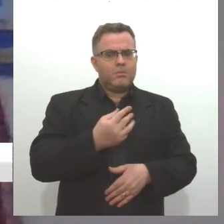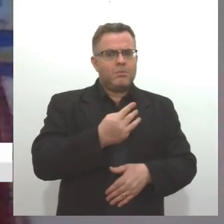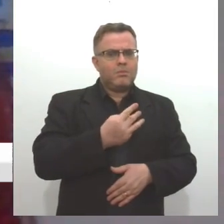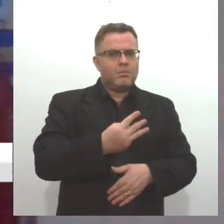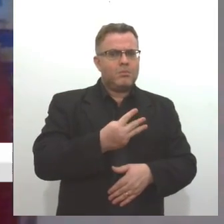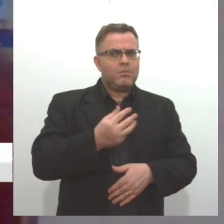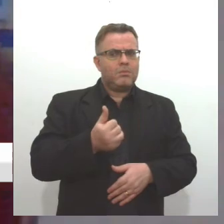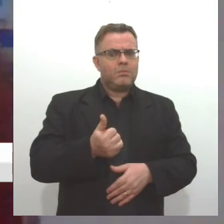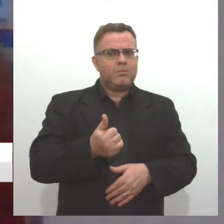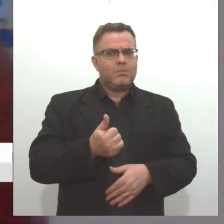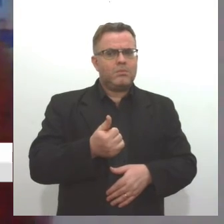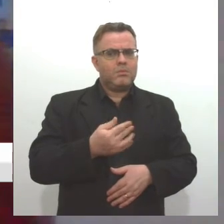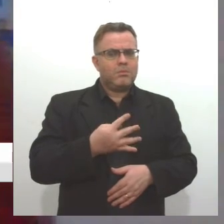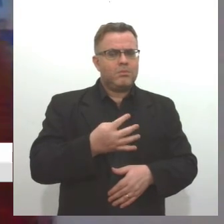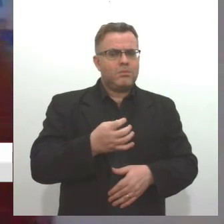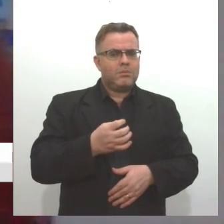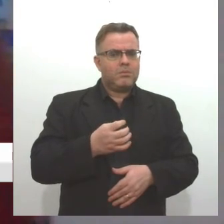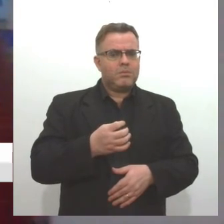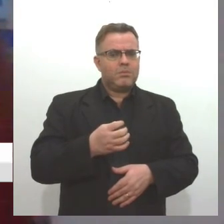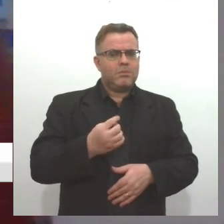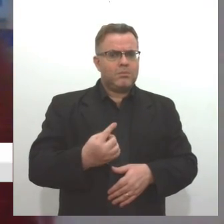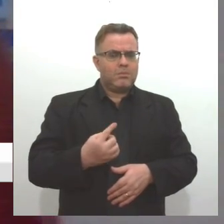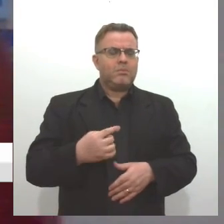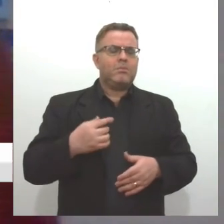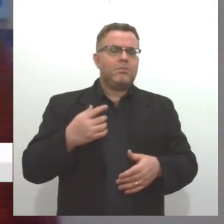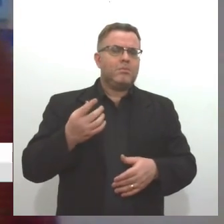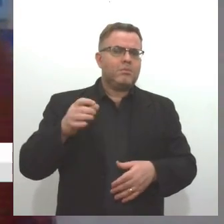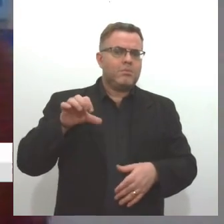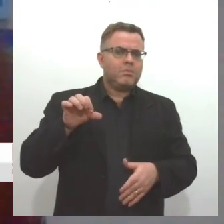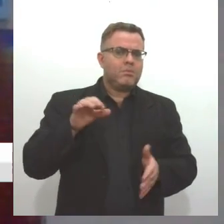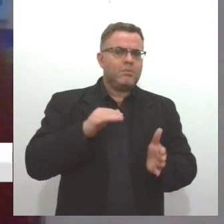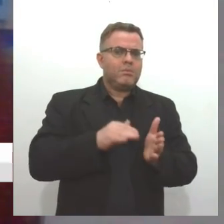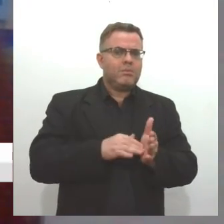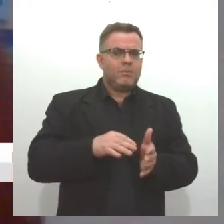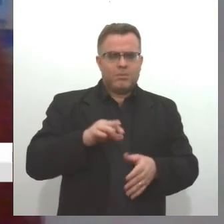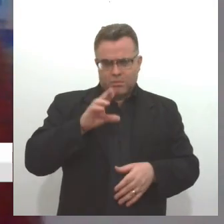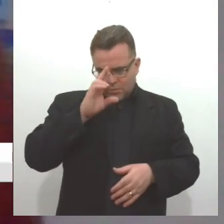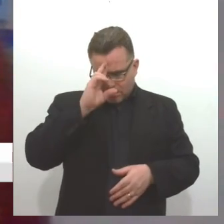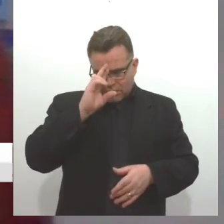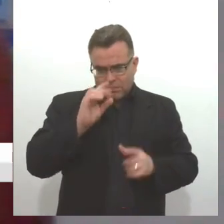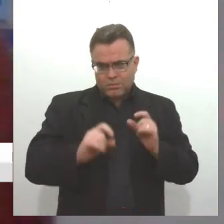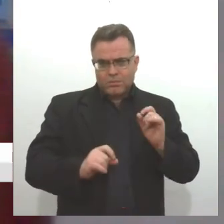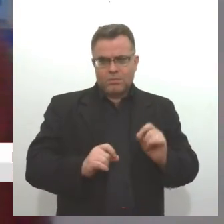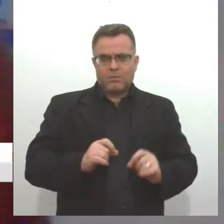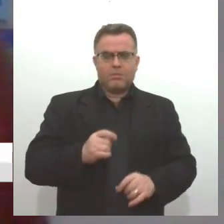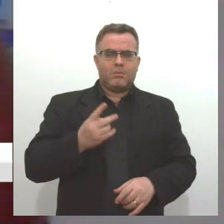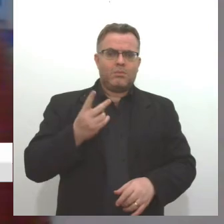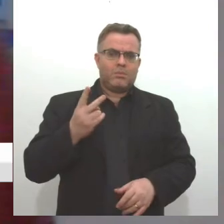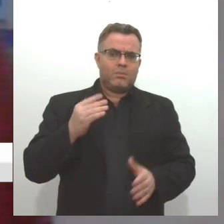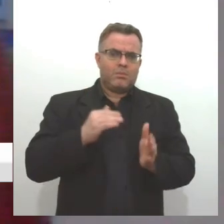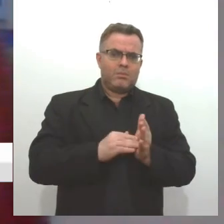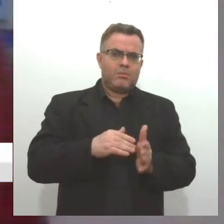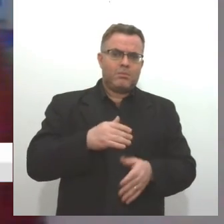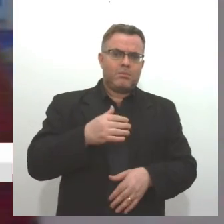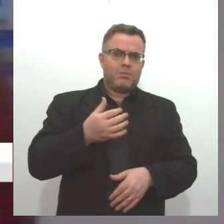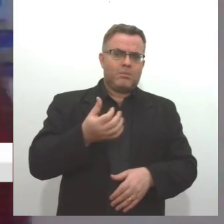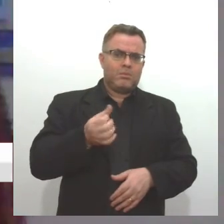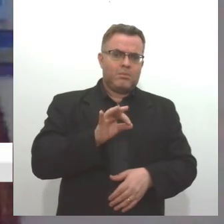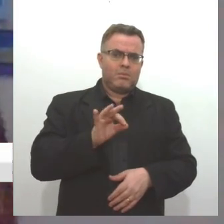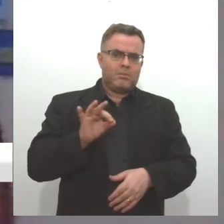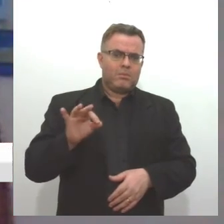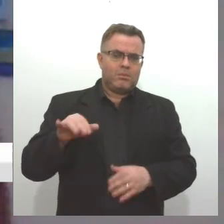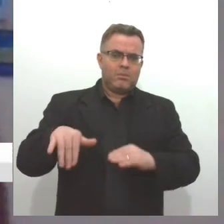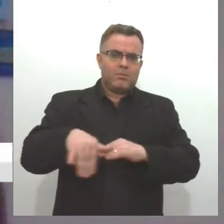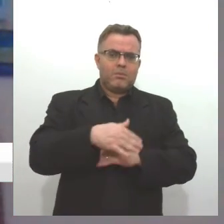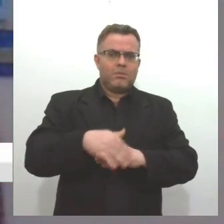3041-1303, a Astra está aberta também de 9 a meio-dia e de 14 às 18, lá na esquina